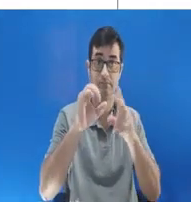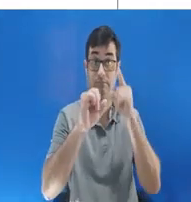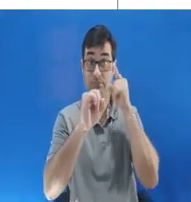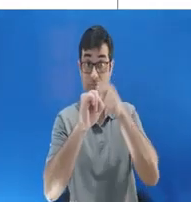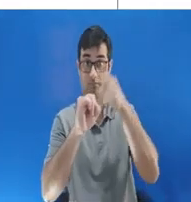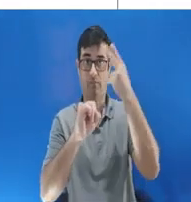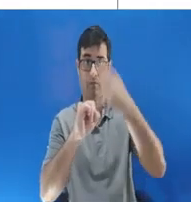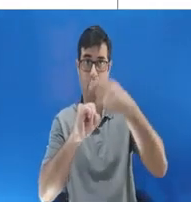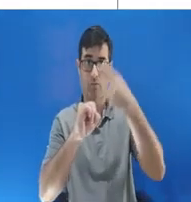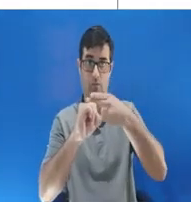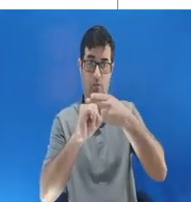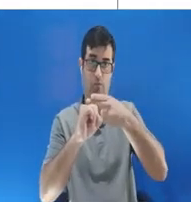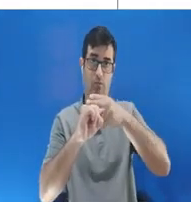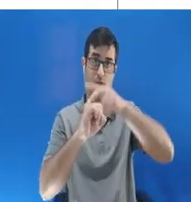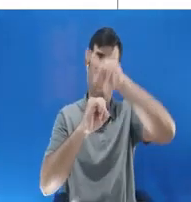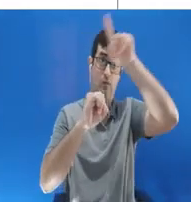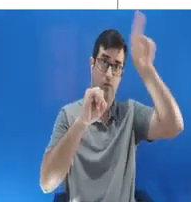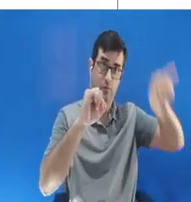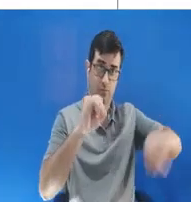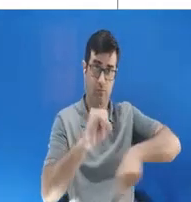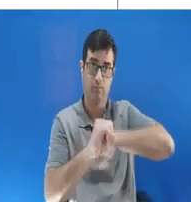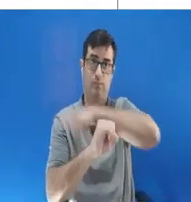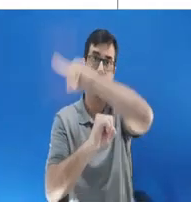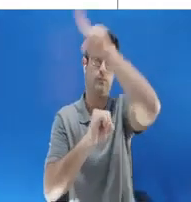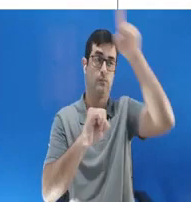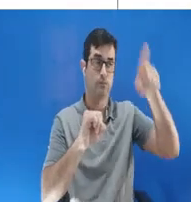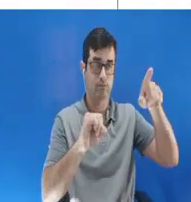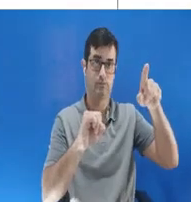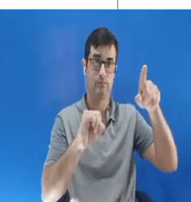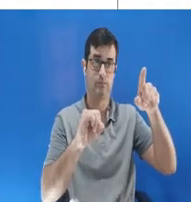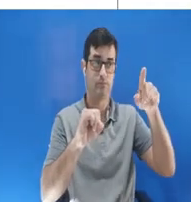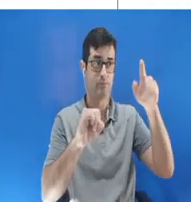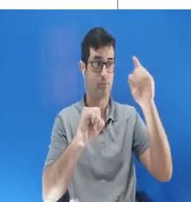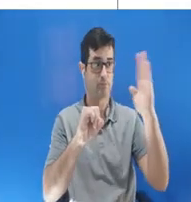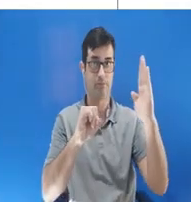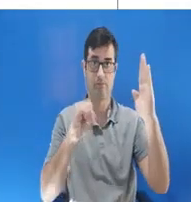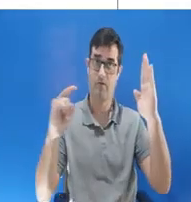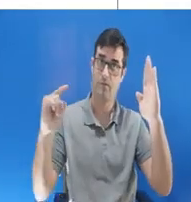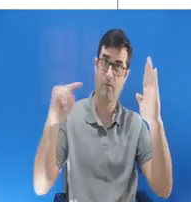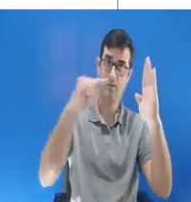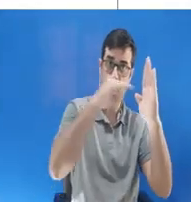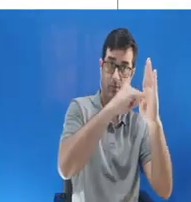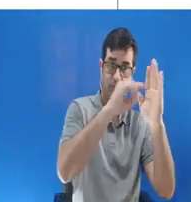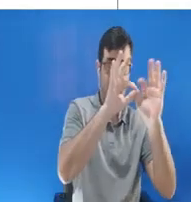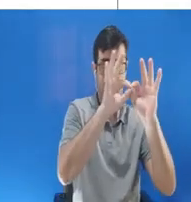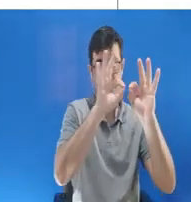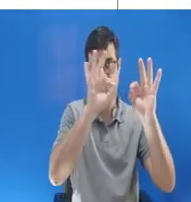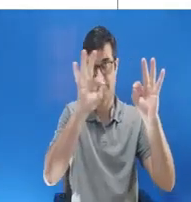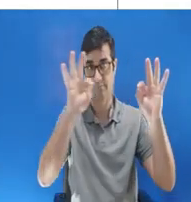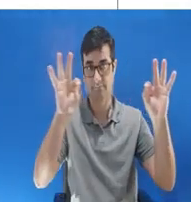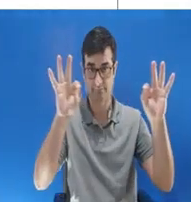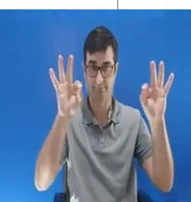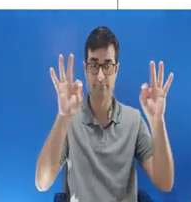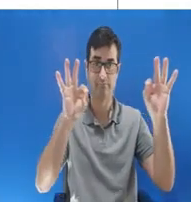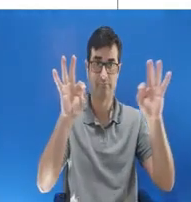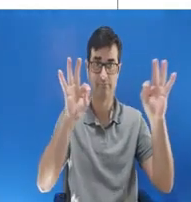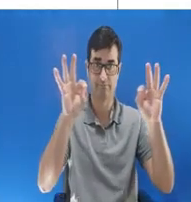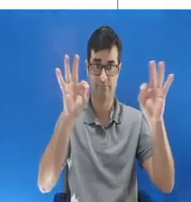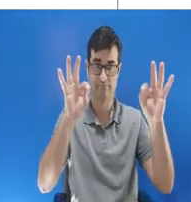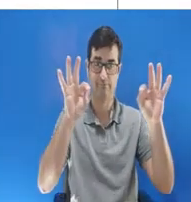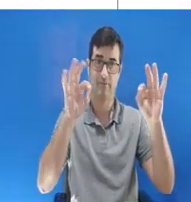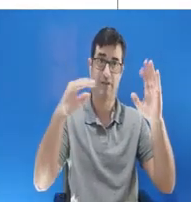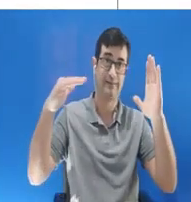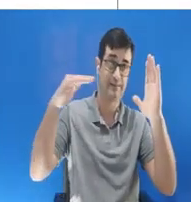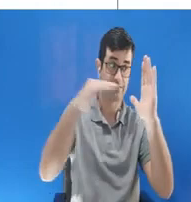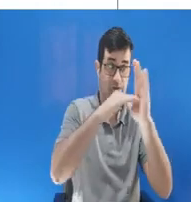distância entre o núcleo e a eletrosfera, o final da eletrosfera, ou seja, a camada de valência,